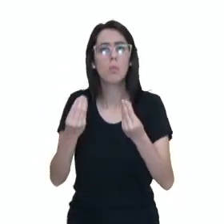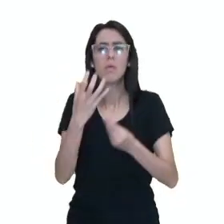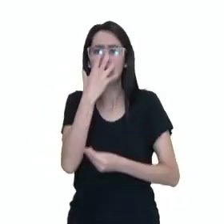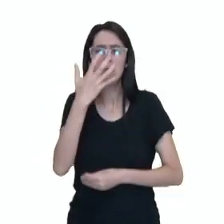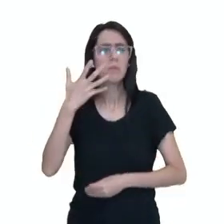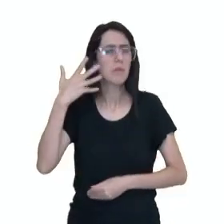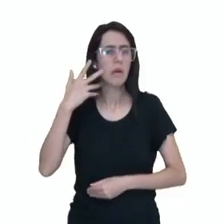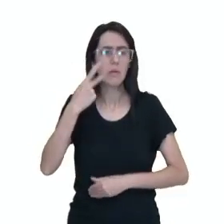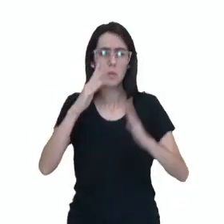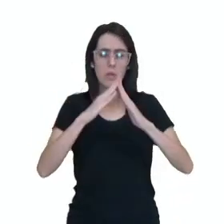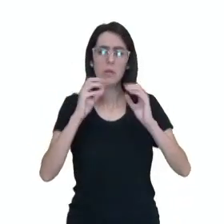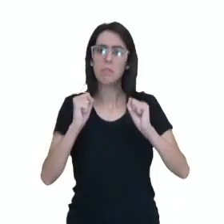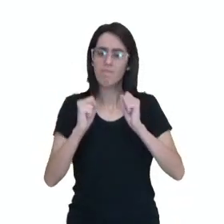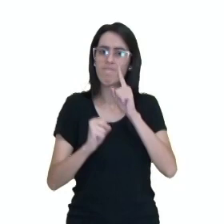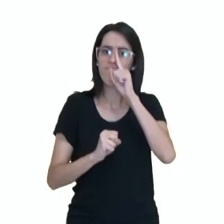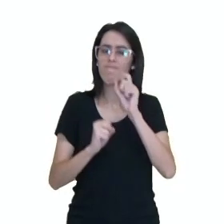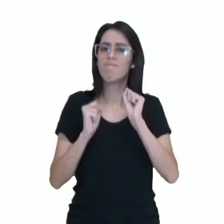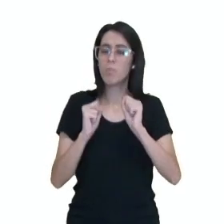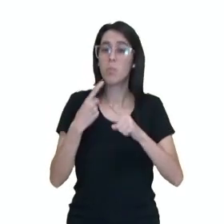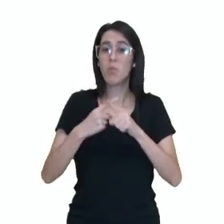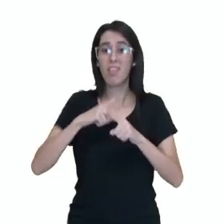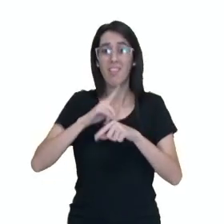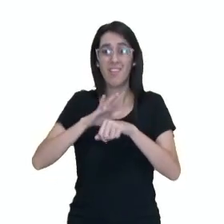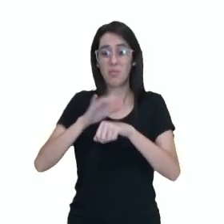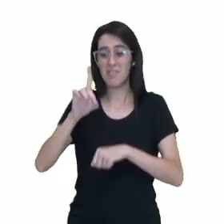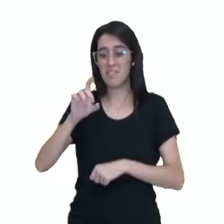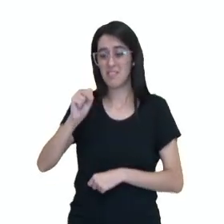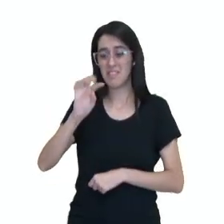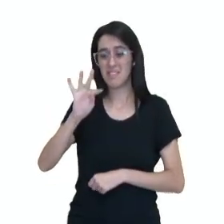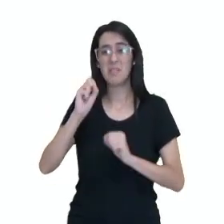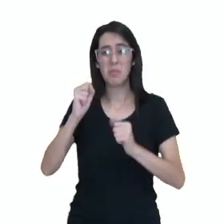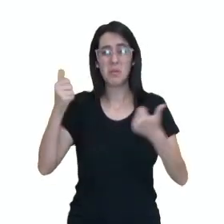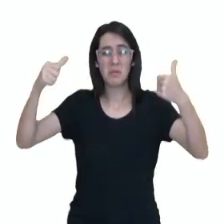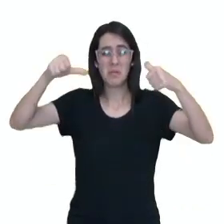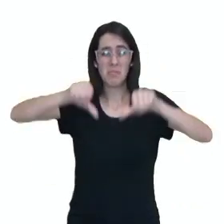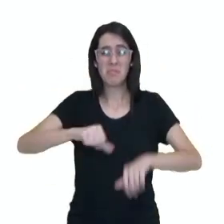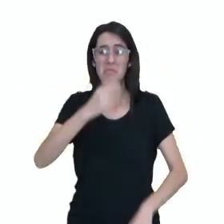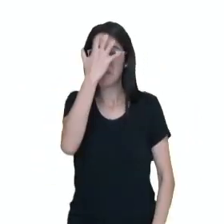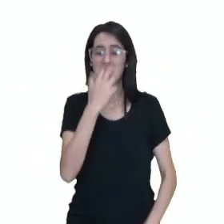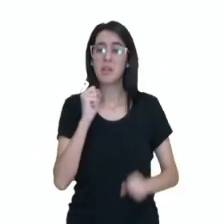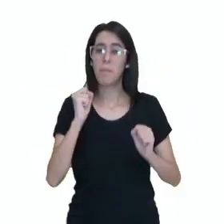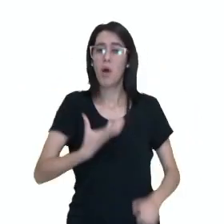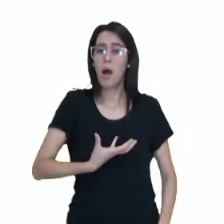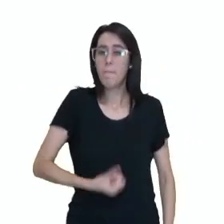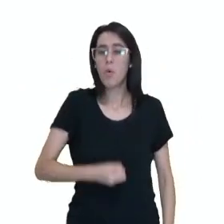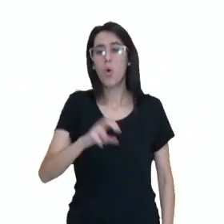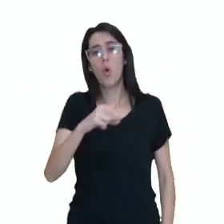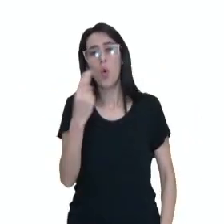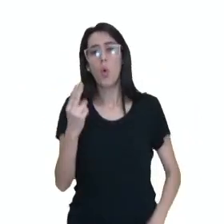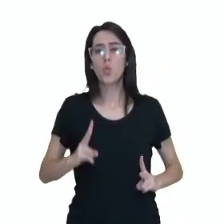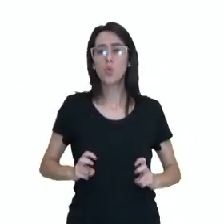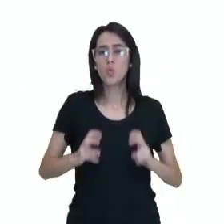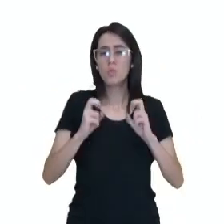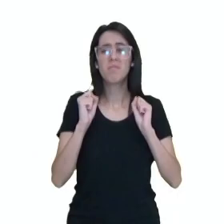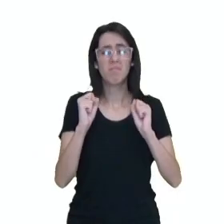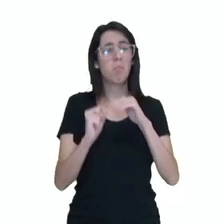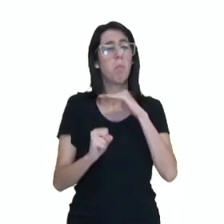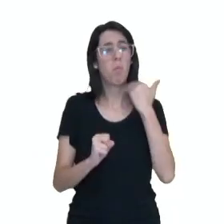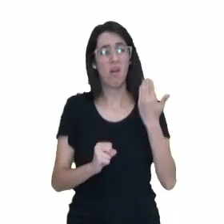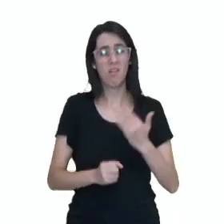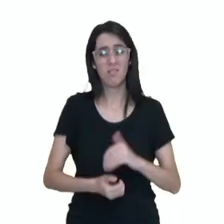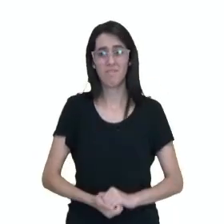algumas situações, principalmente porque as DSTs evoluem para casos mais sérios como abortos e tumores que podem levar à morte.